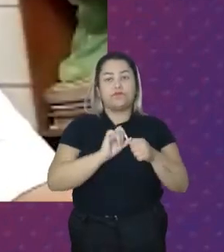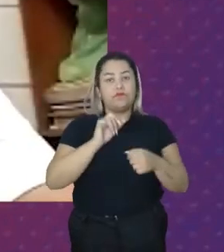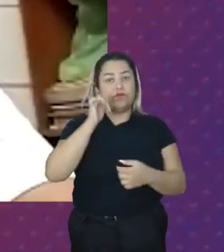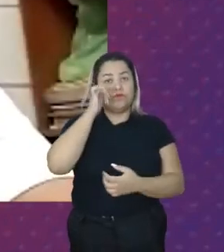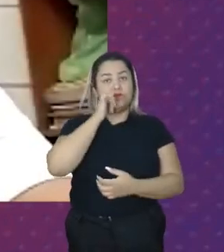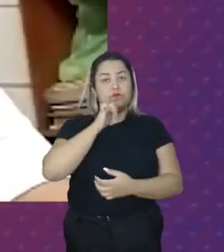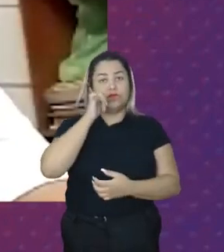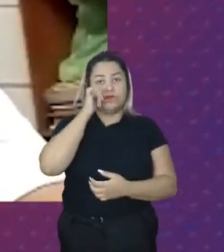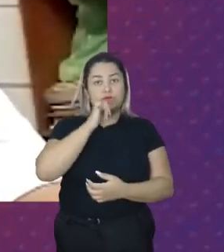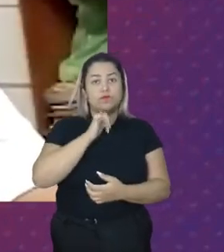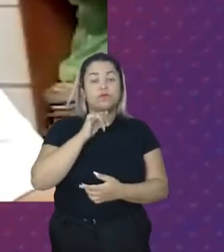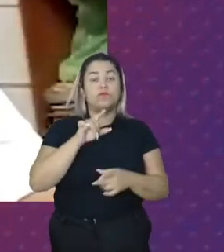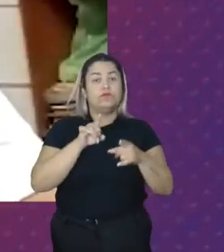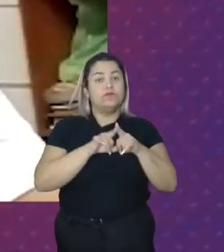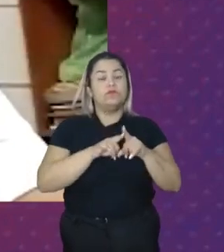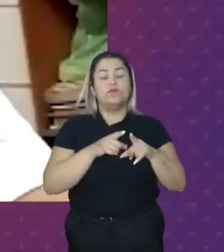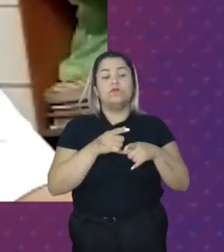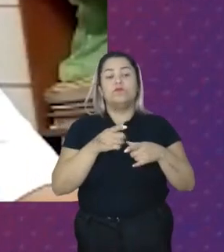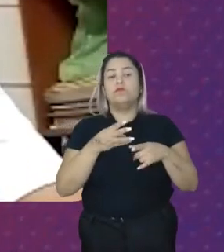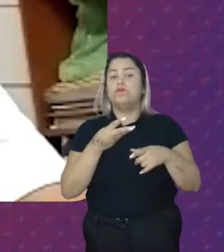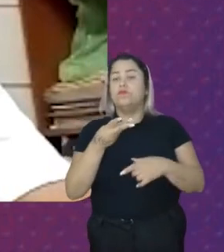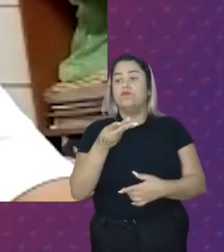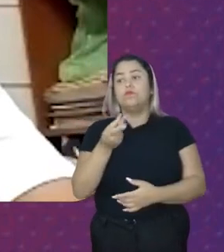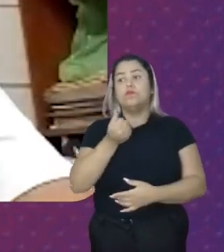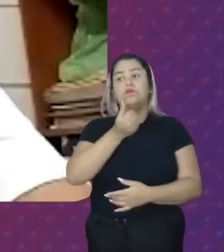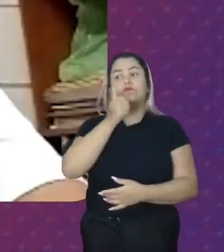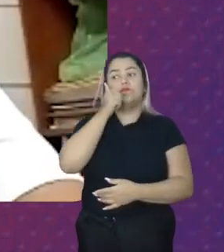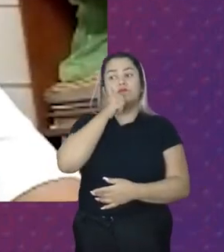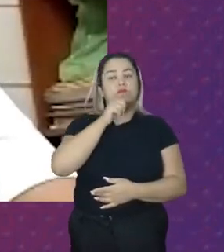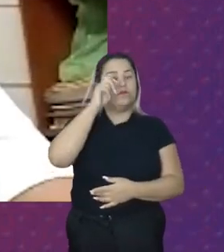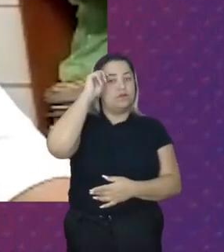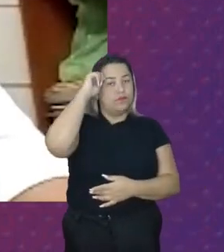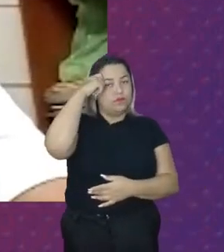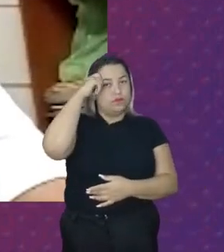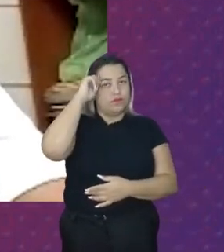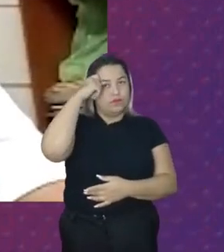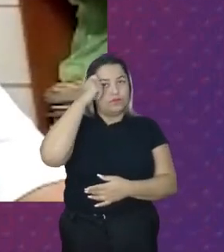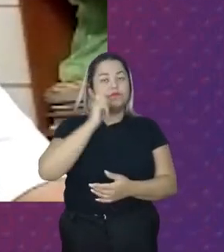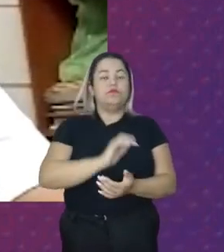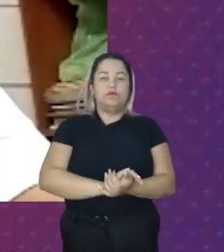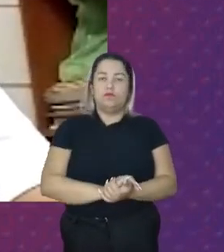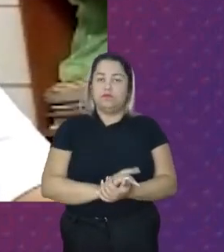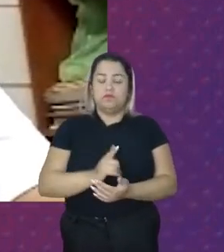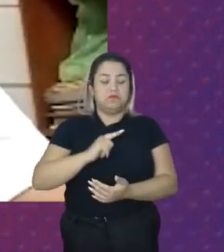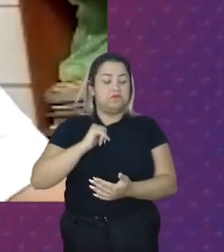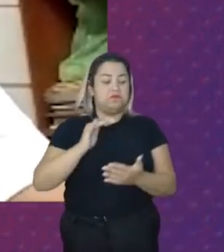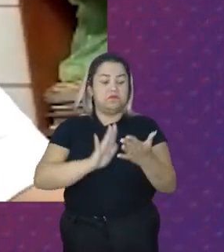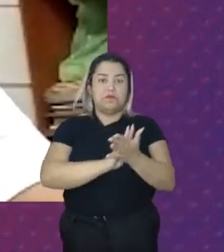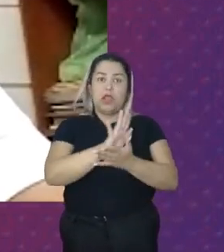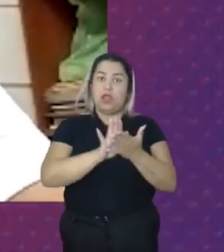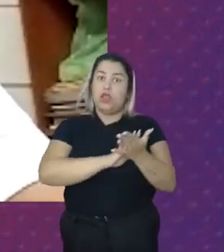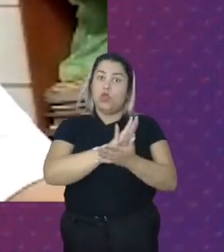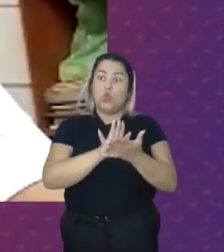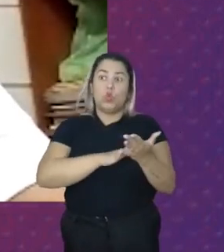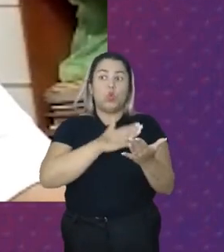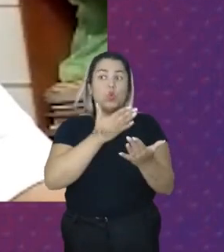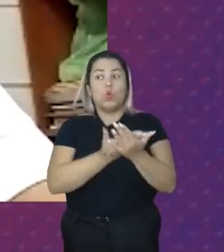mulheres Nessa maioria De mulheres Mulheres Negras E Sem nenhuma Escolaridade